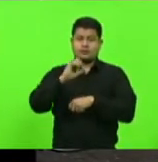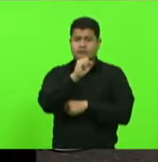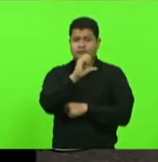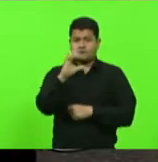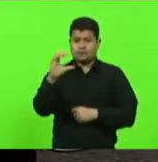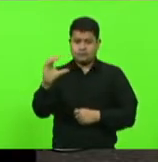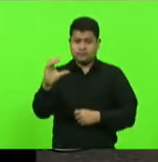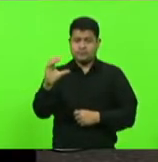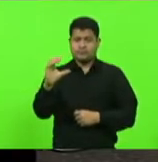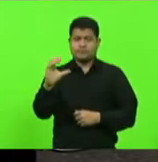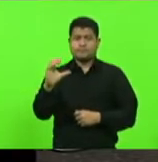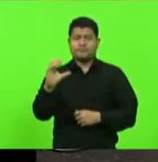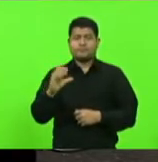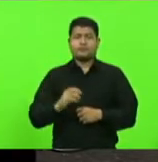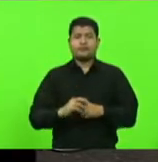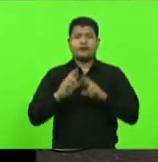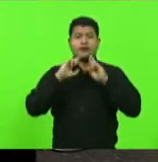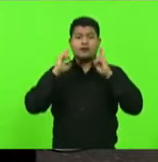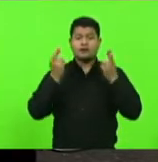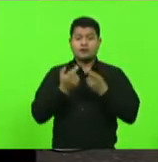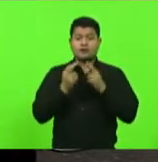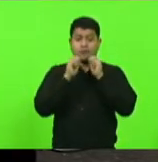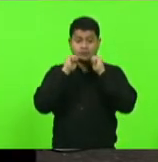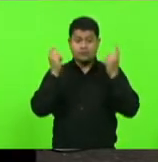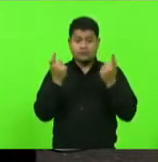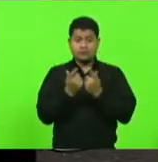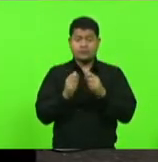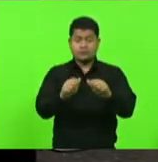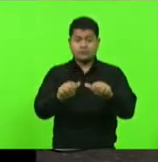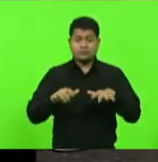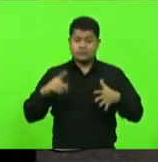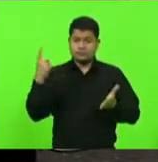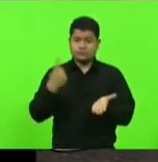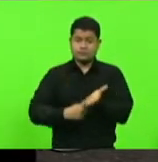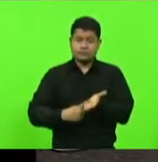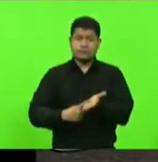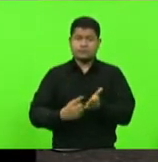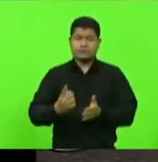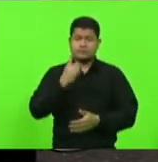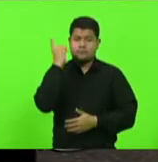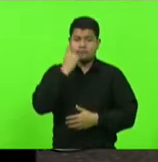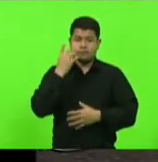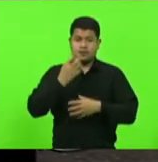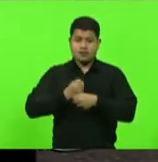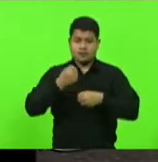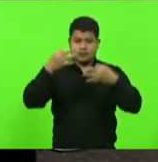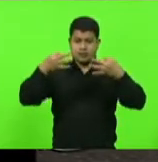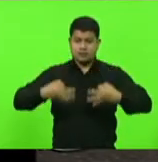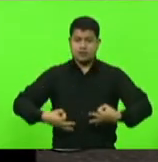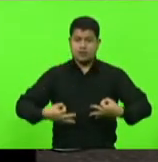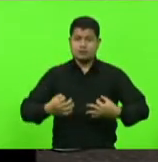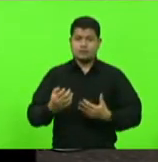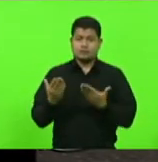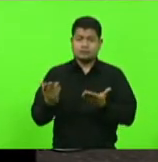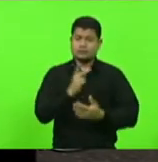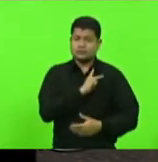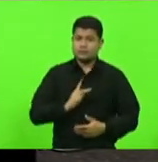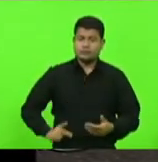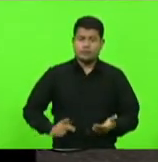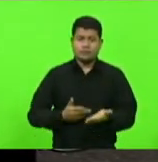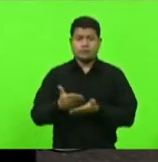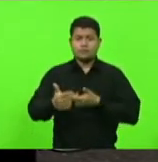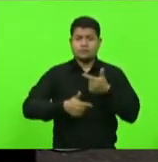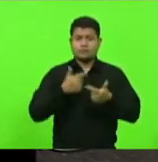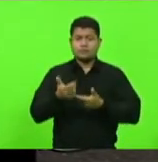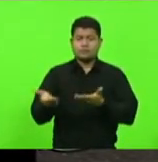de Santa Catarina. Reuniu-se a Assembleia Legislativa em sessão ordinária. Havendo quórum regimental, o senhor presidente declarou aberto os